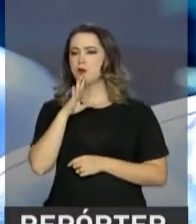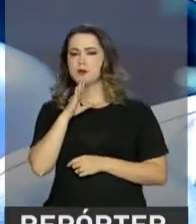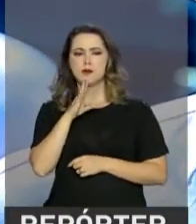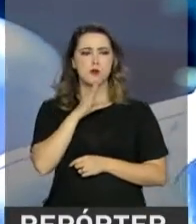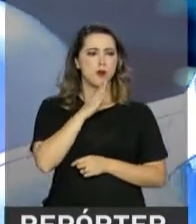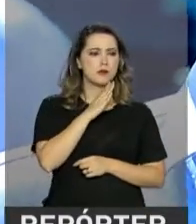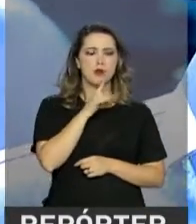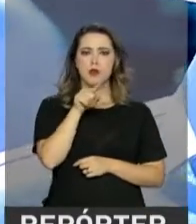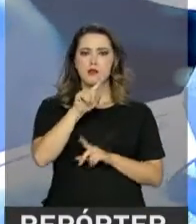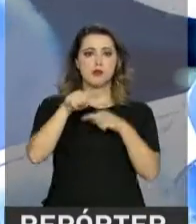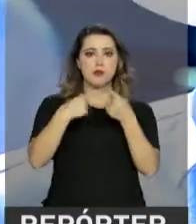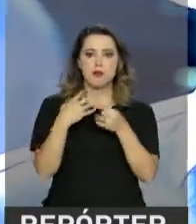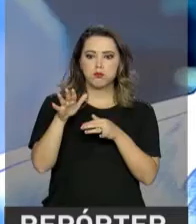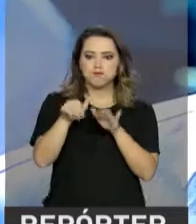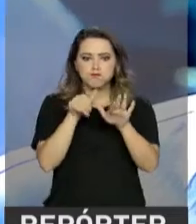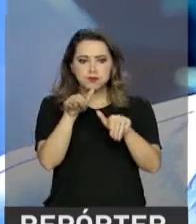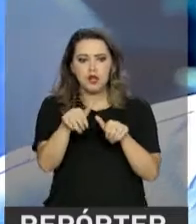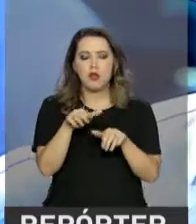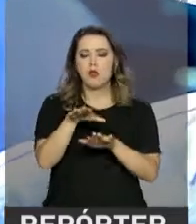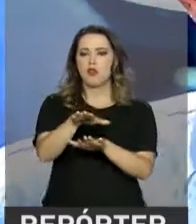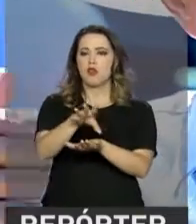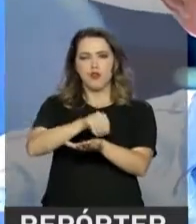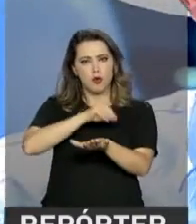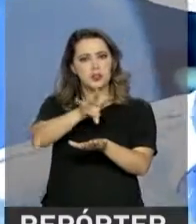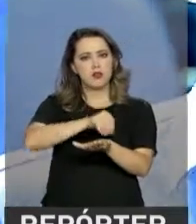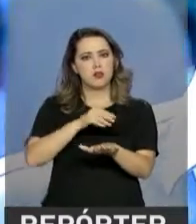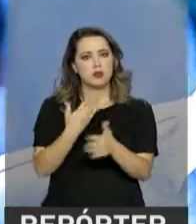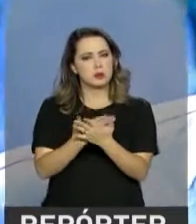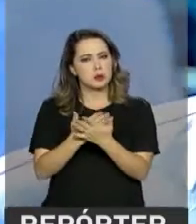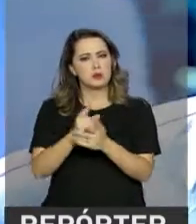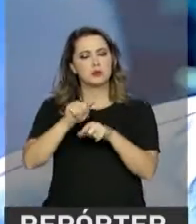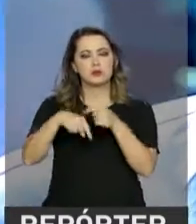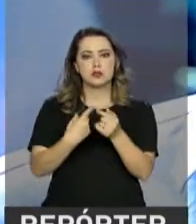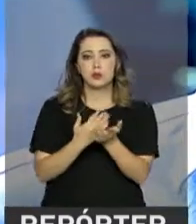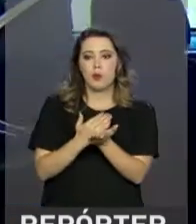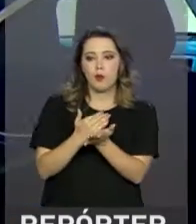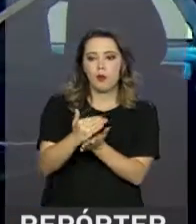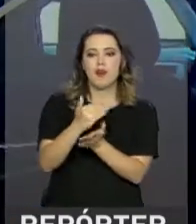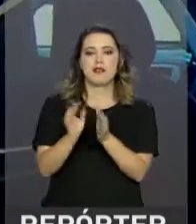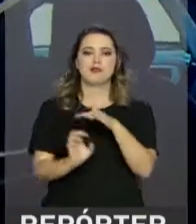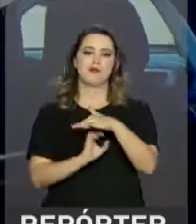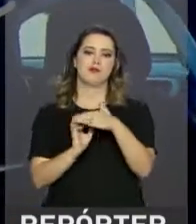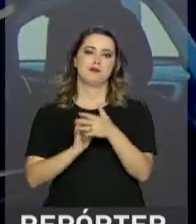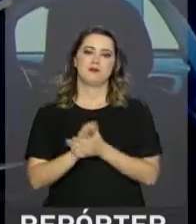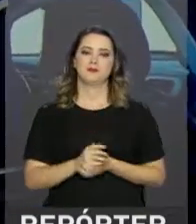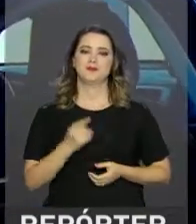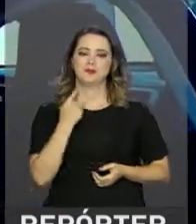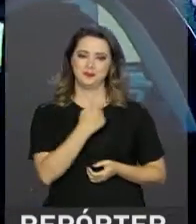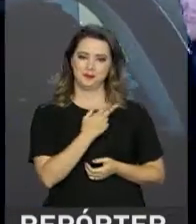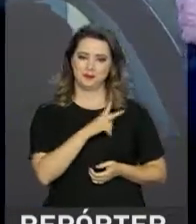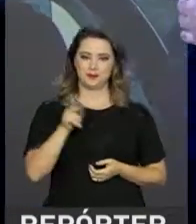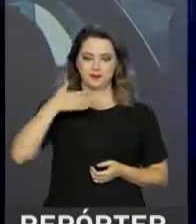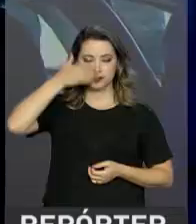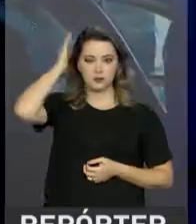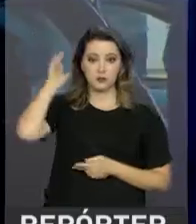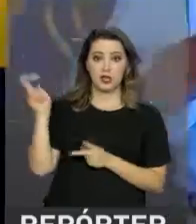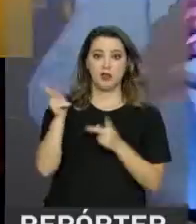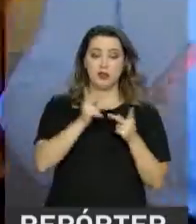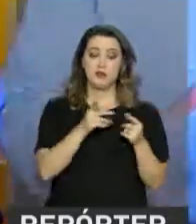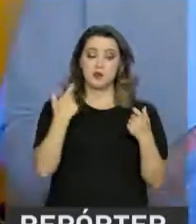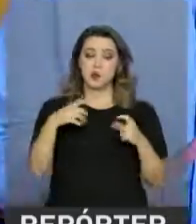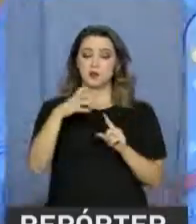trazer, pegar informação, fazer uma análise de mercado e depois o negócio vai se desenrolar no futuro. O presidente Michel Temer visitou a